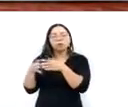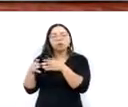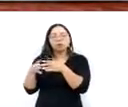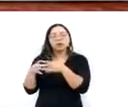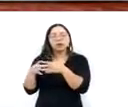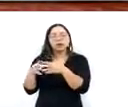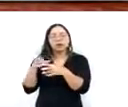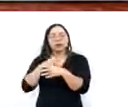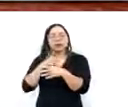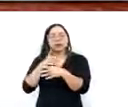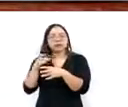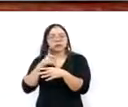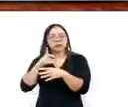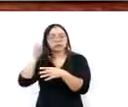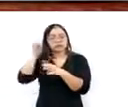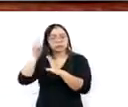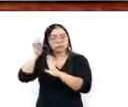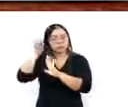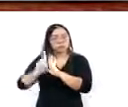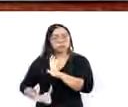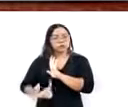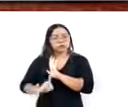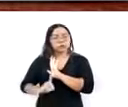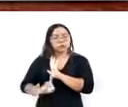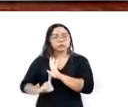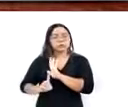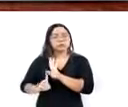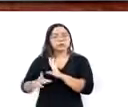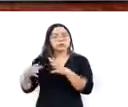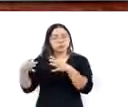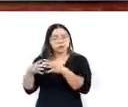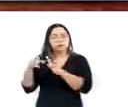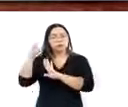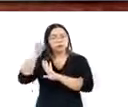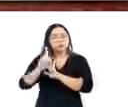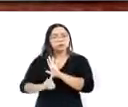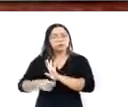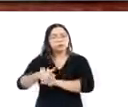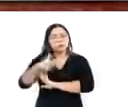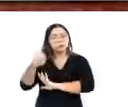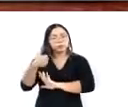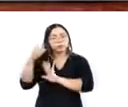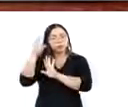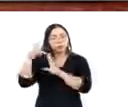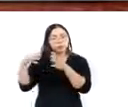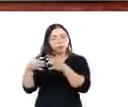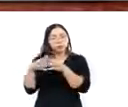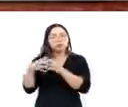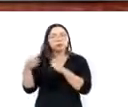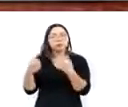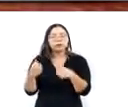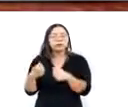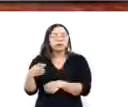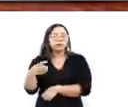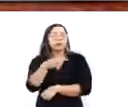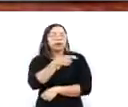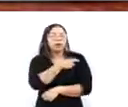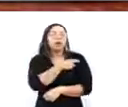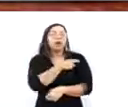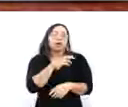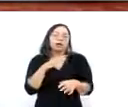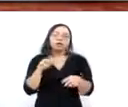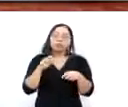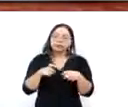de interesse que também tinha direito a ser do grupo de interesses, os primeiros grupos logo a ser vacinados,